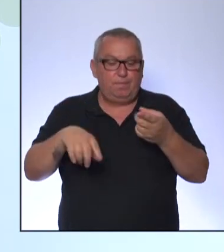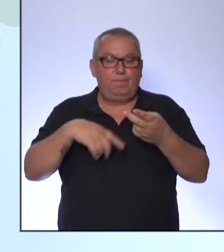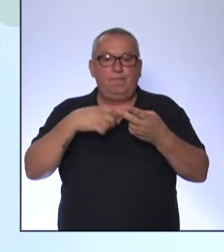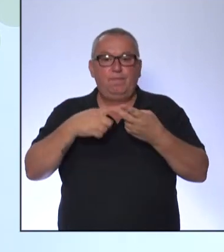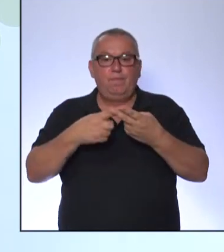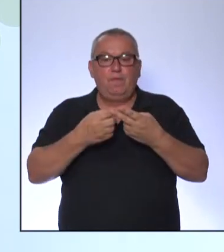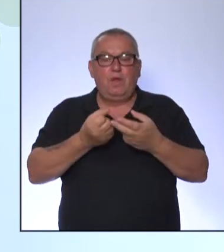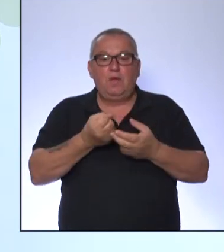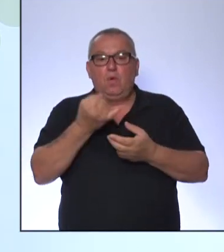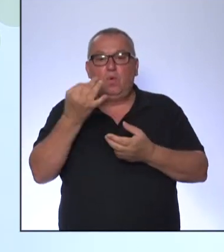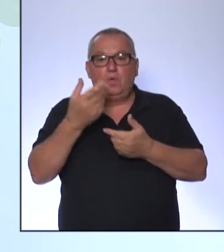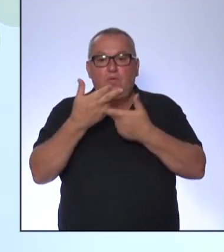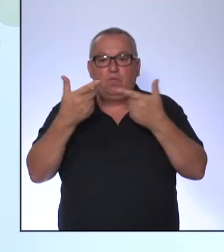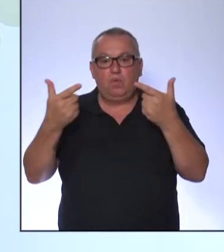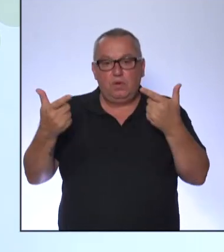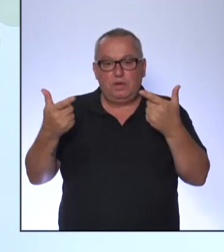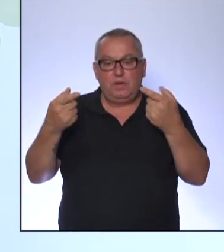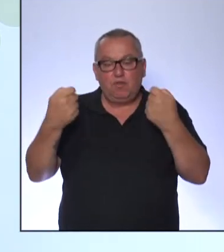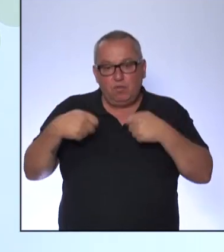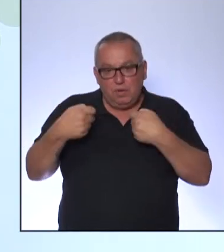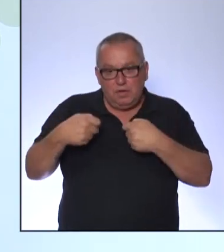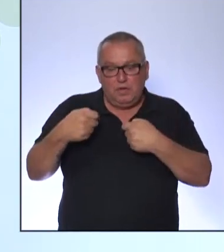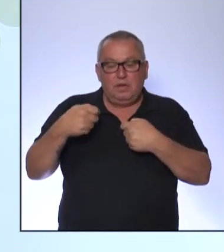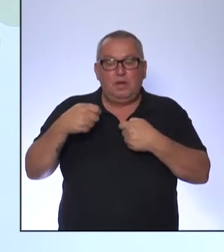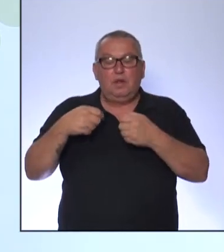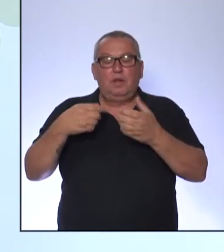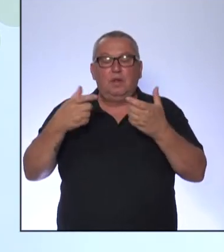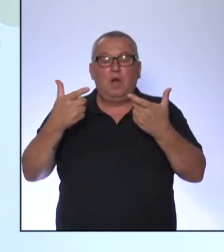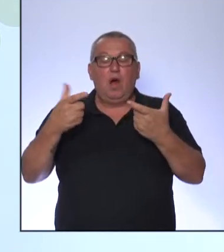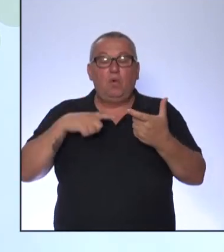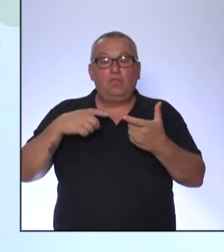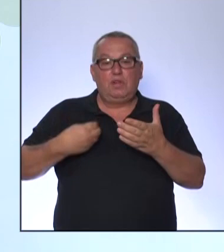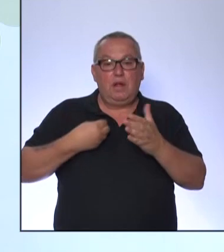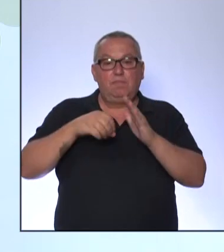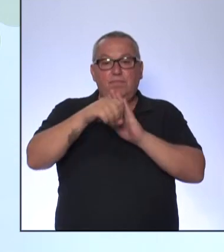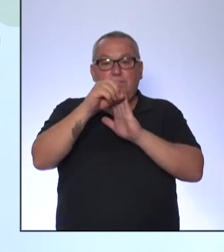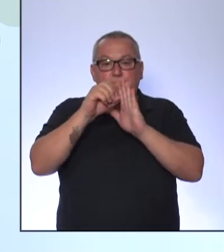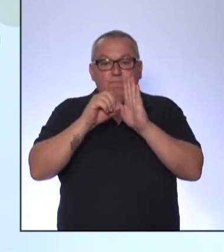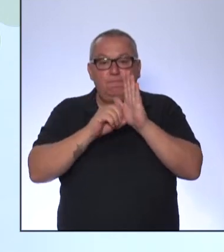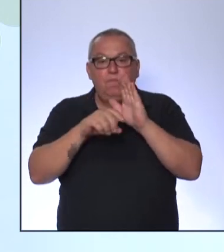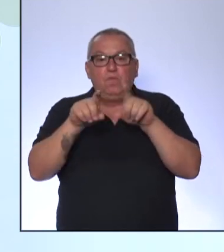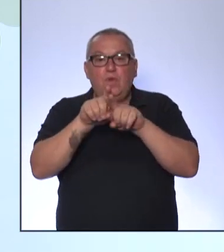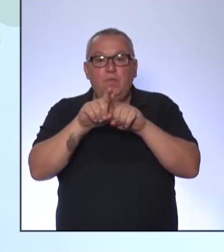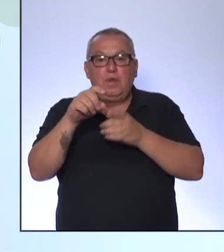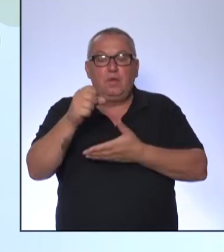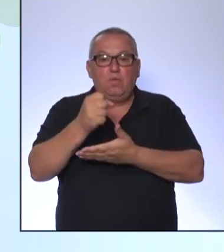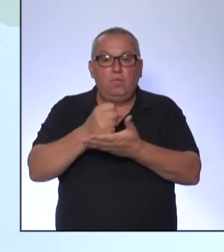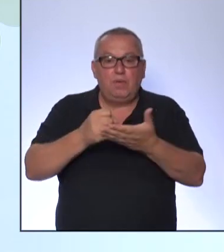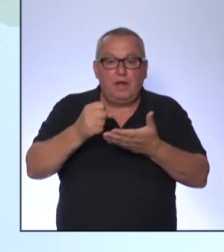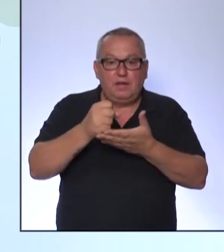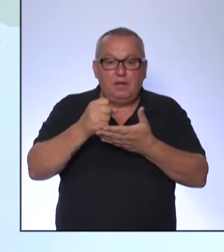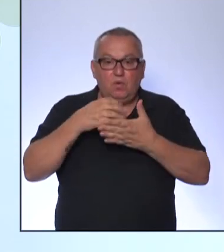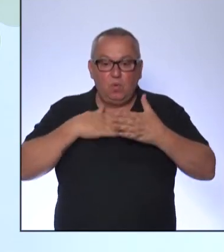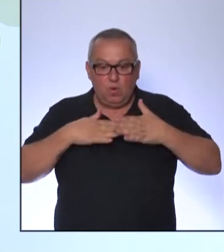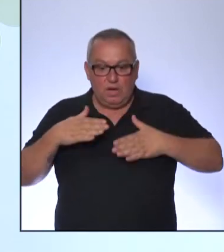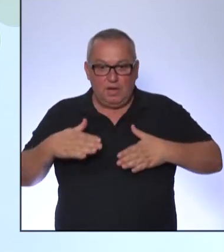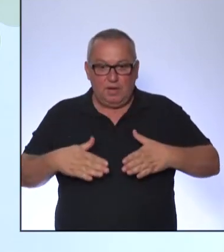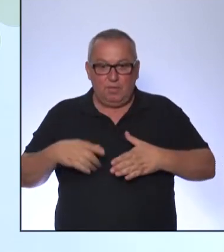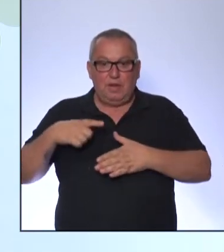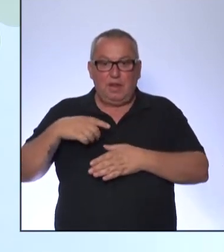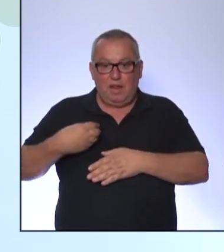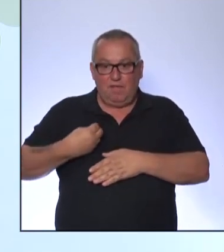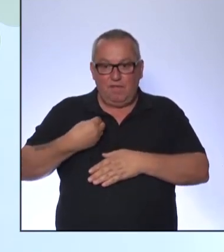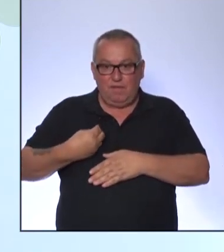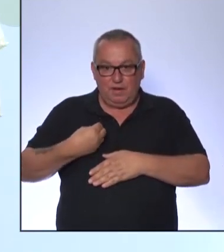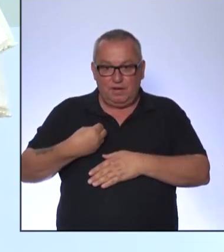algumas necessidades ali daquele ambiente celular, ou com base, de repente, com o tipo de organismo que ela está ali alocada. Então,